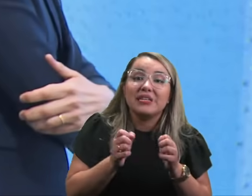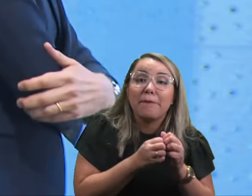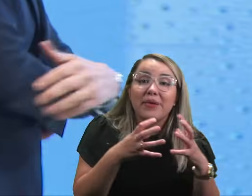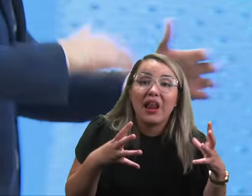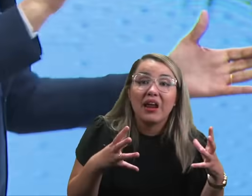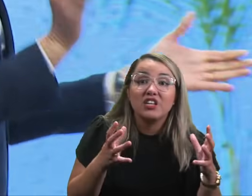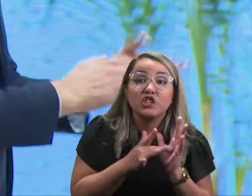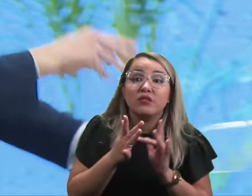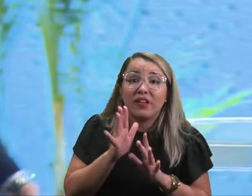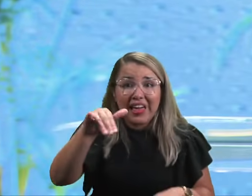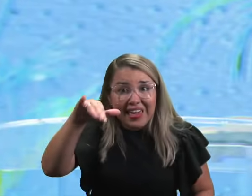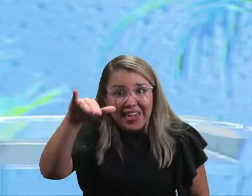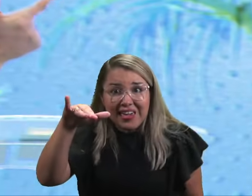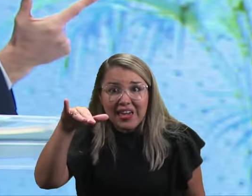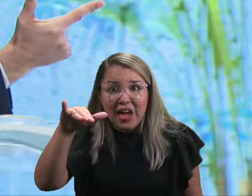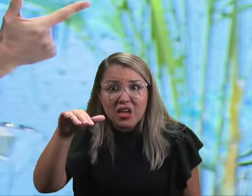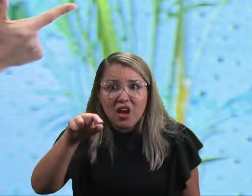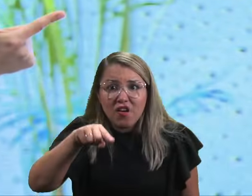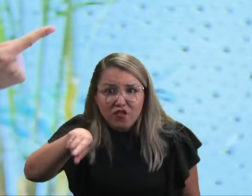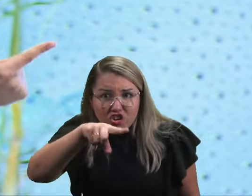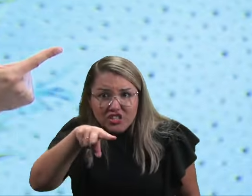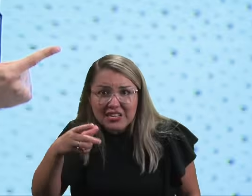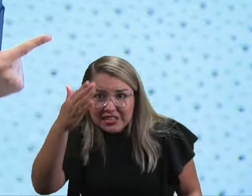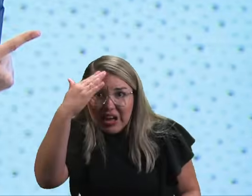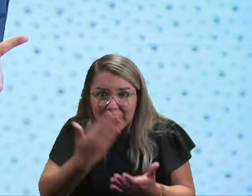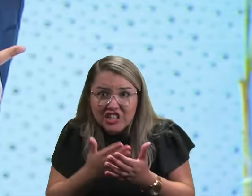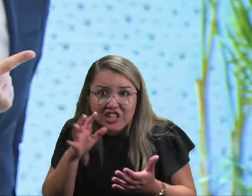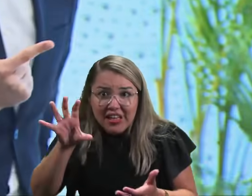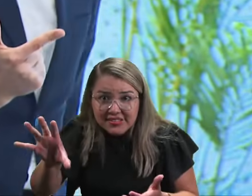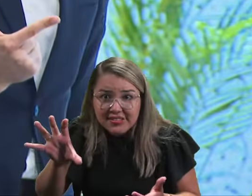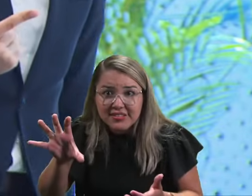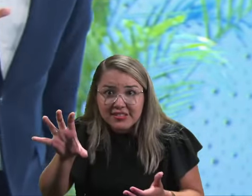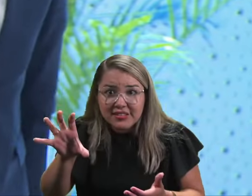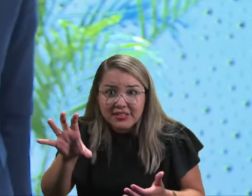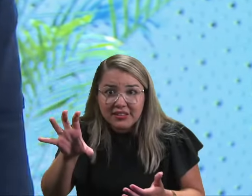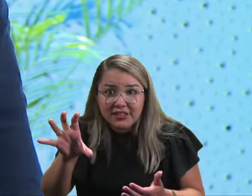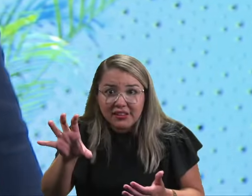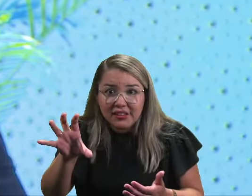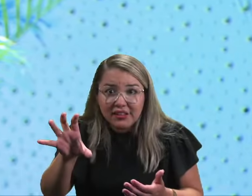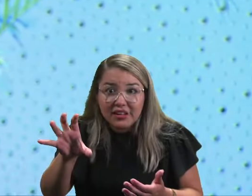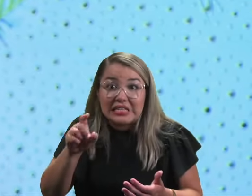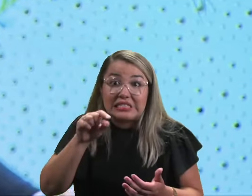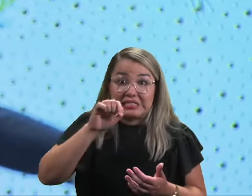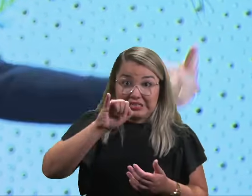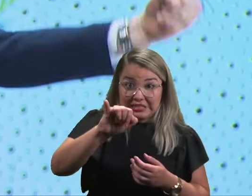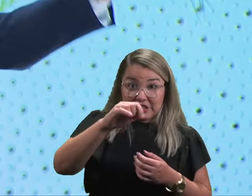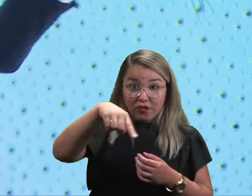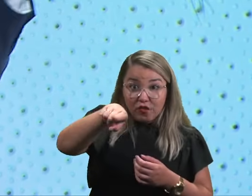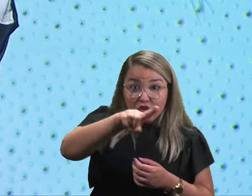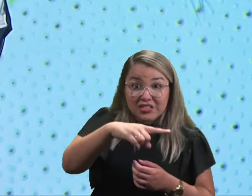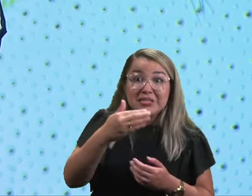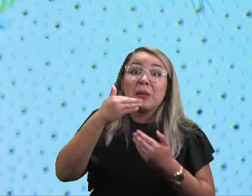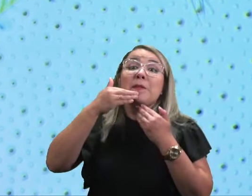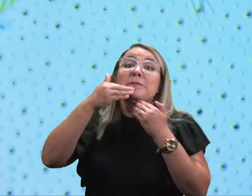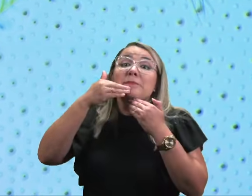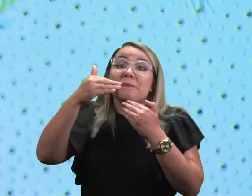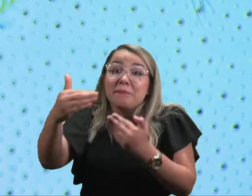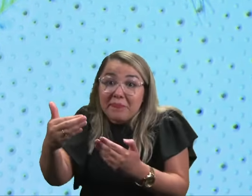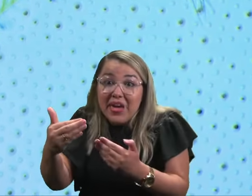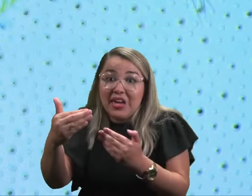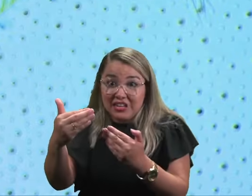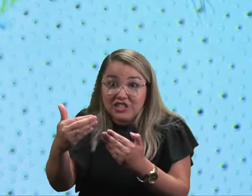assim: ei, ei, se vocês crerem assim, se vocês pedirem